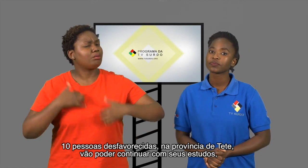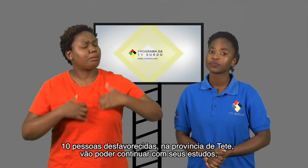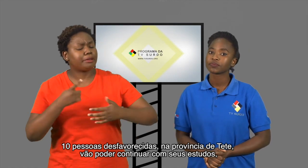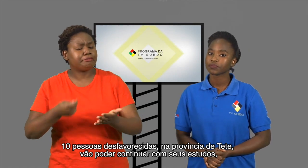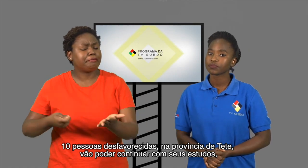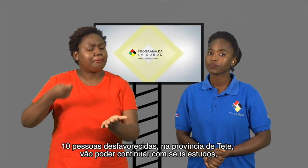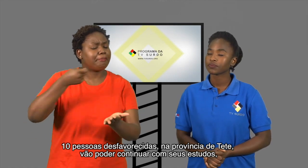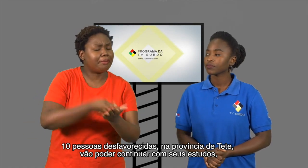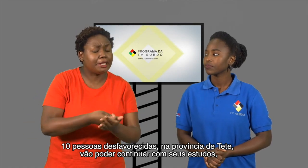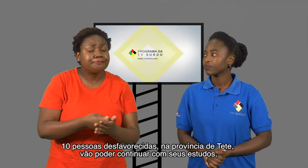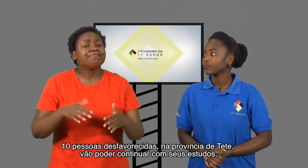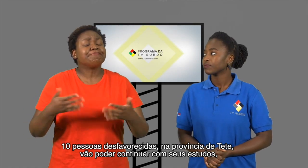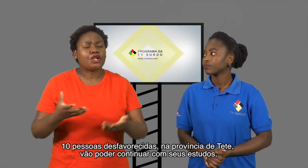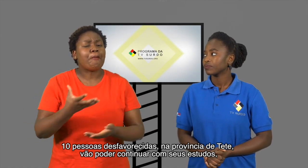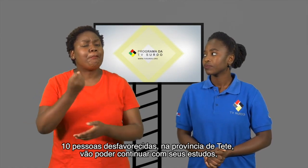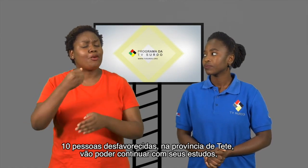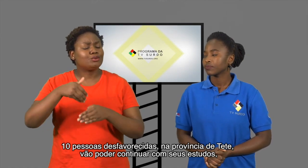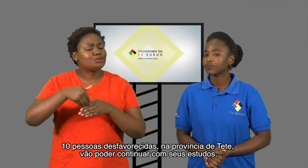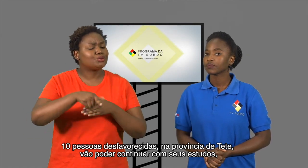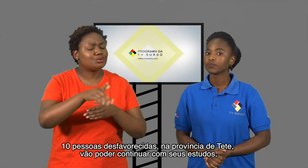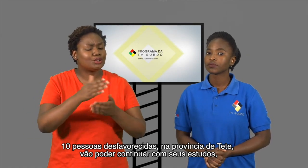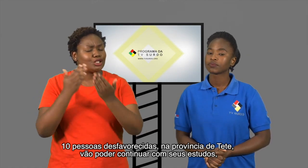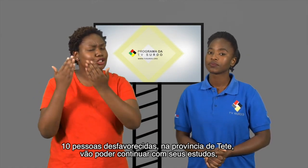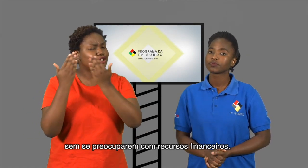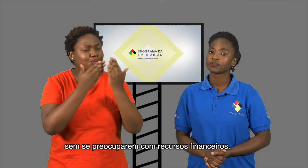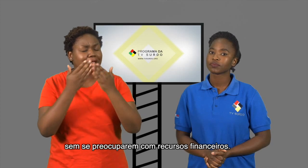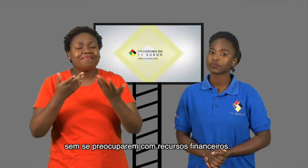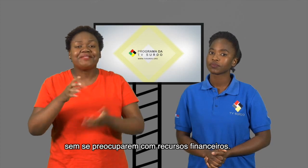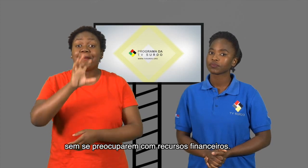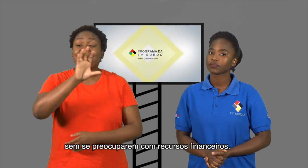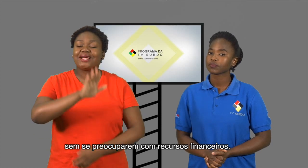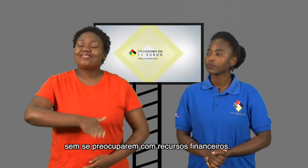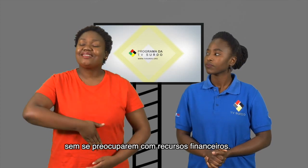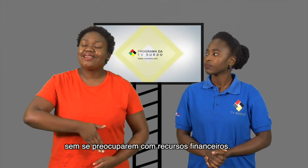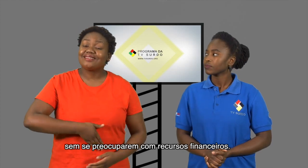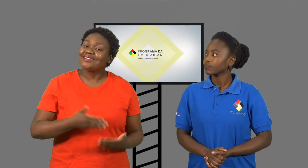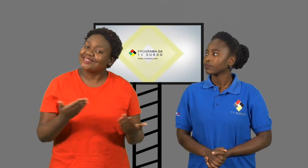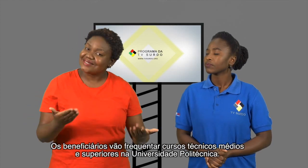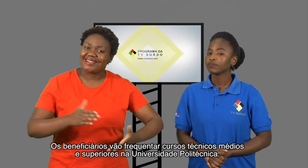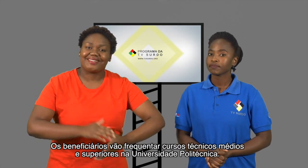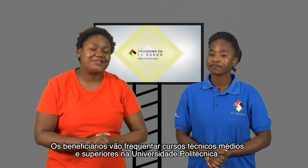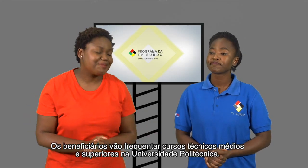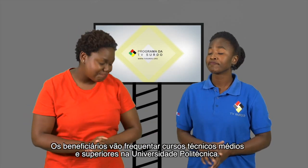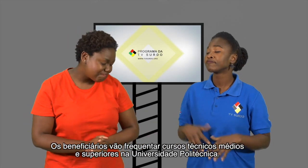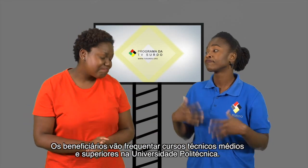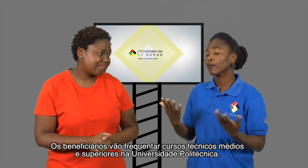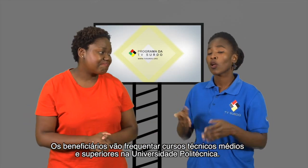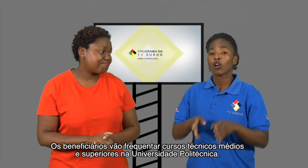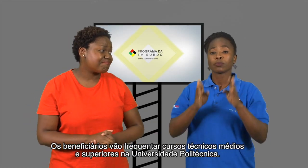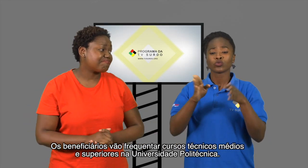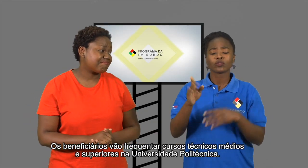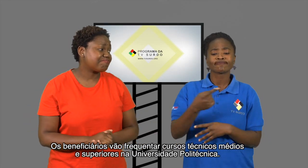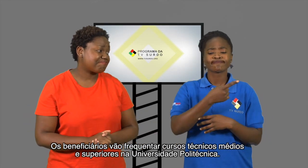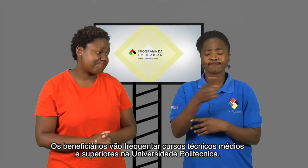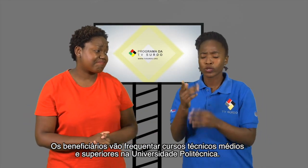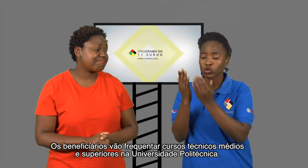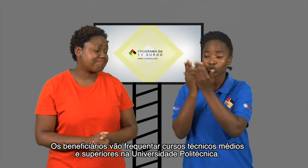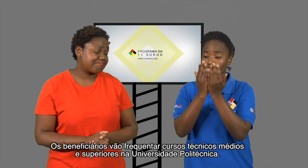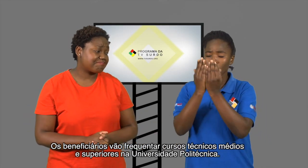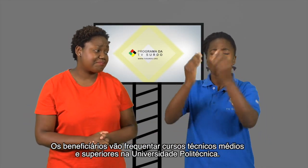Tete vão poder continuar com seus estudos sem se preocuparem com recursos financeiros. Os beneficiários vão frequentar